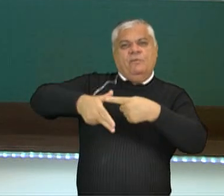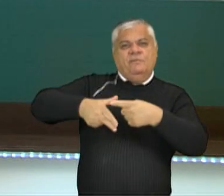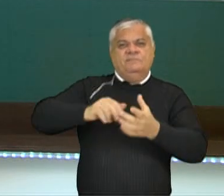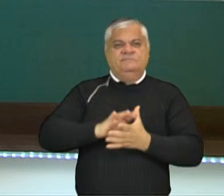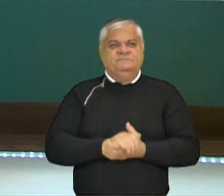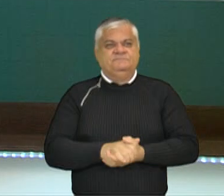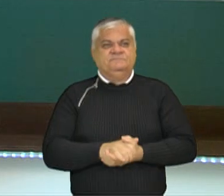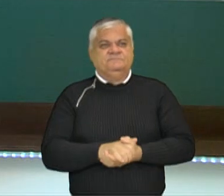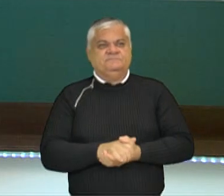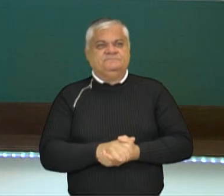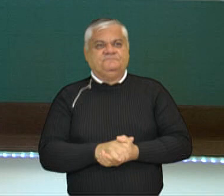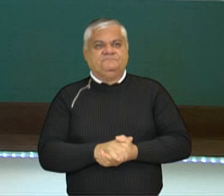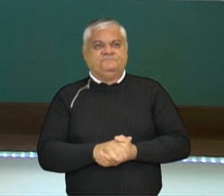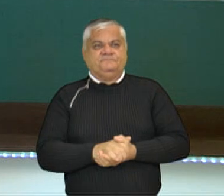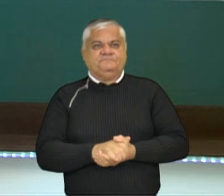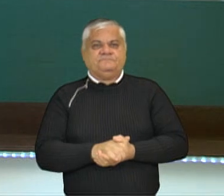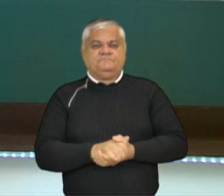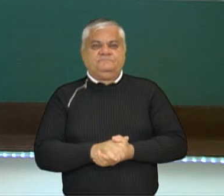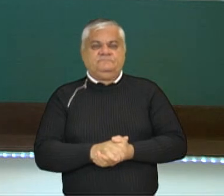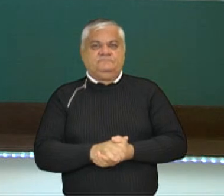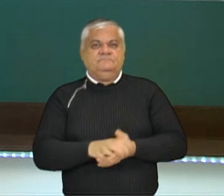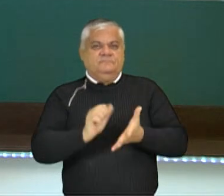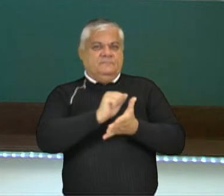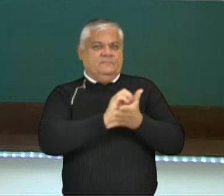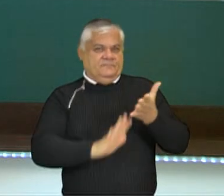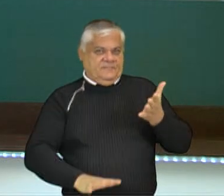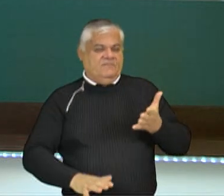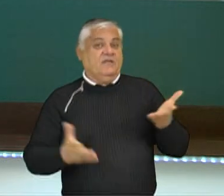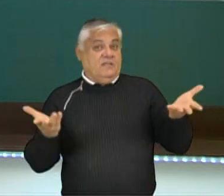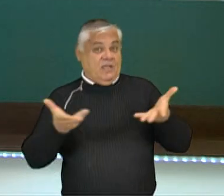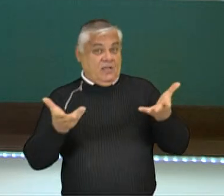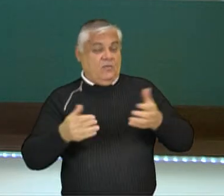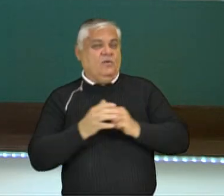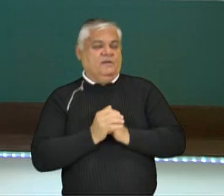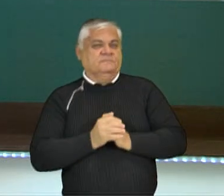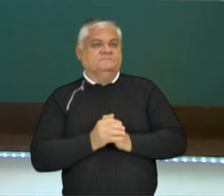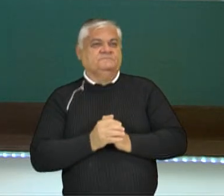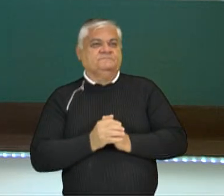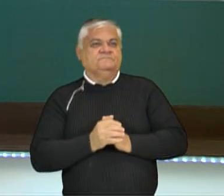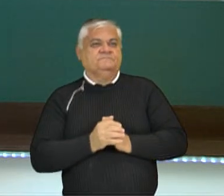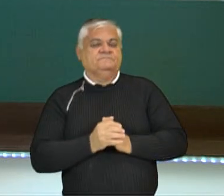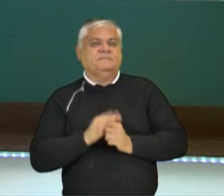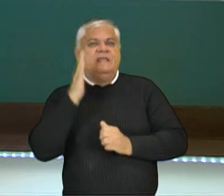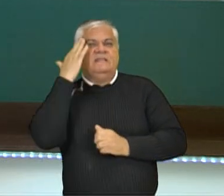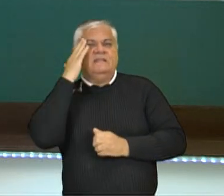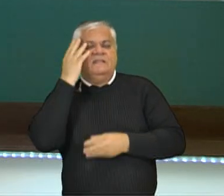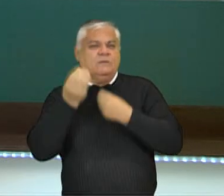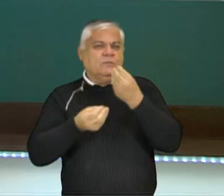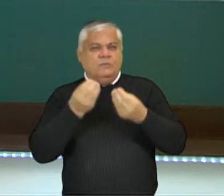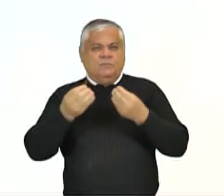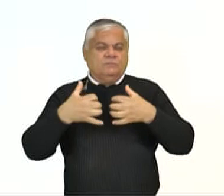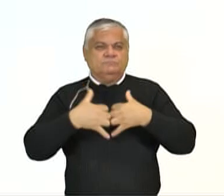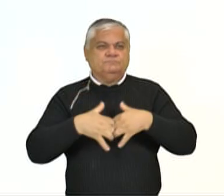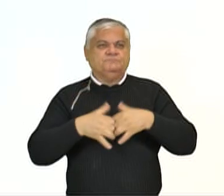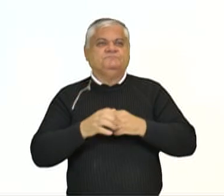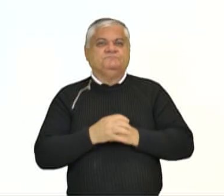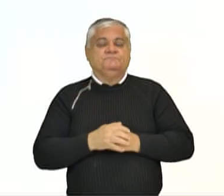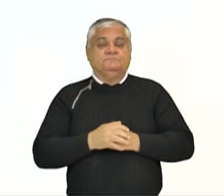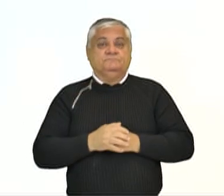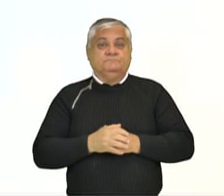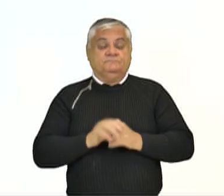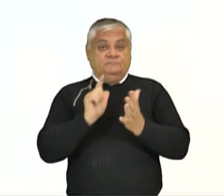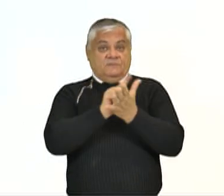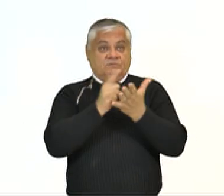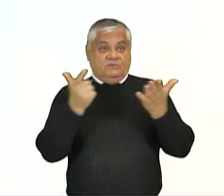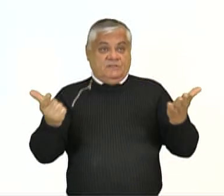Unidos. Então uma atividade aqui que a gente vai desenvolver junto com vocês para a gente refletir. Aqui uma manchete de jornal,